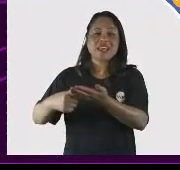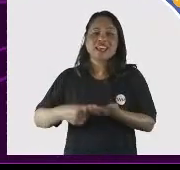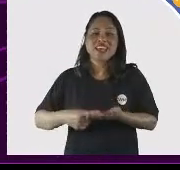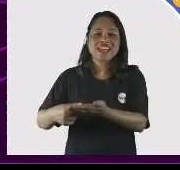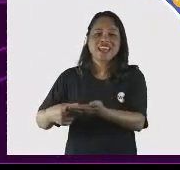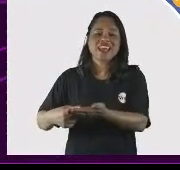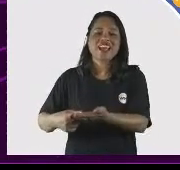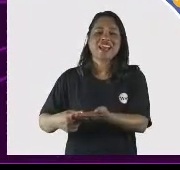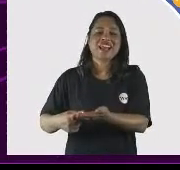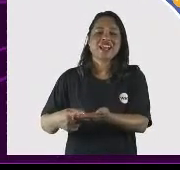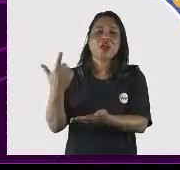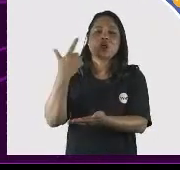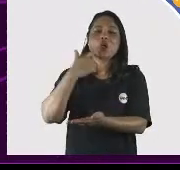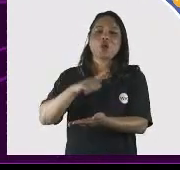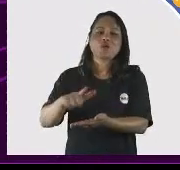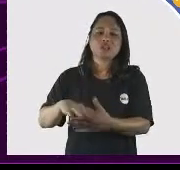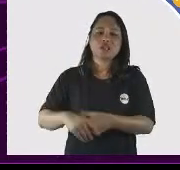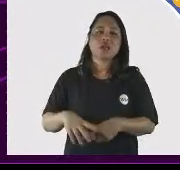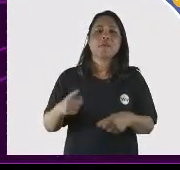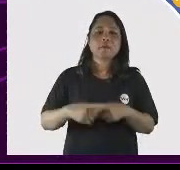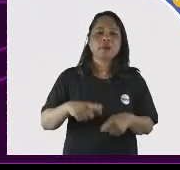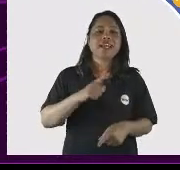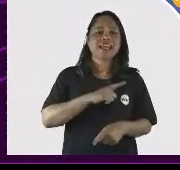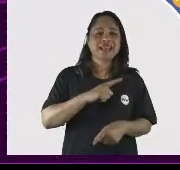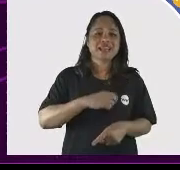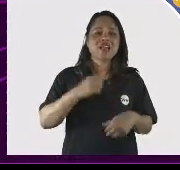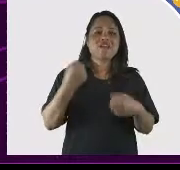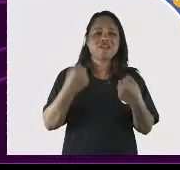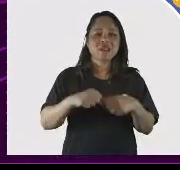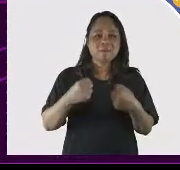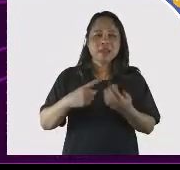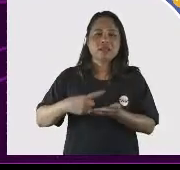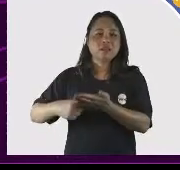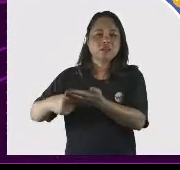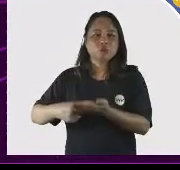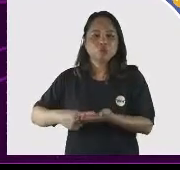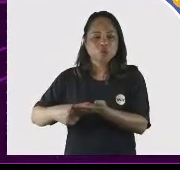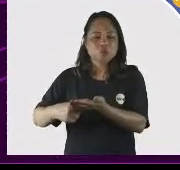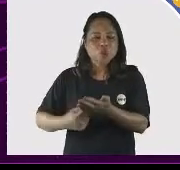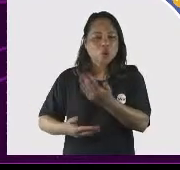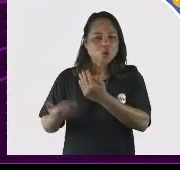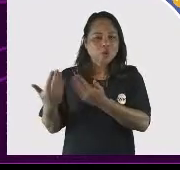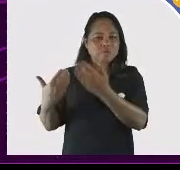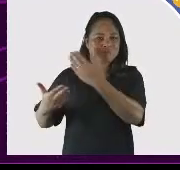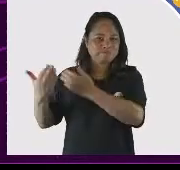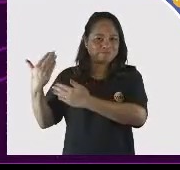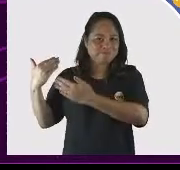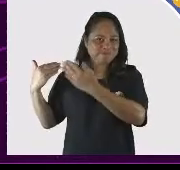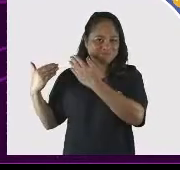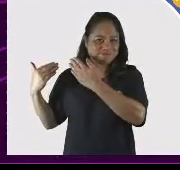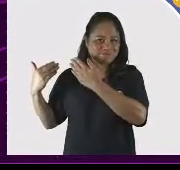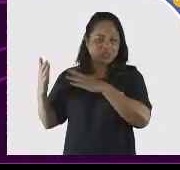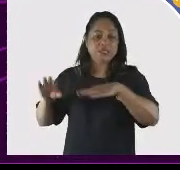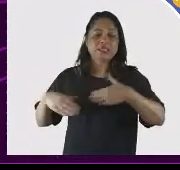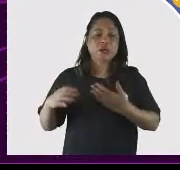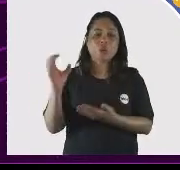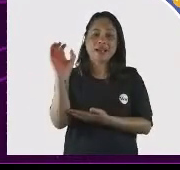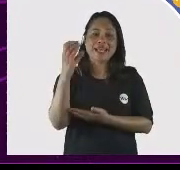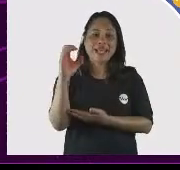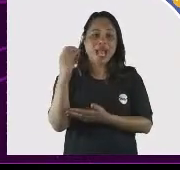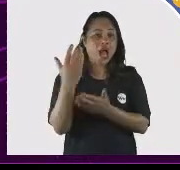e eles fizeram algumas em negociações um cliente de ônibus quando o rei negocia ele já não tem mais crédito com ninguém